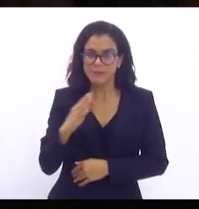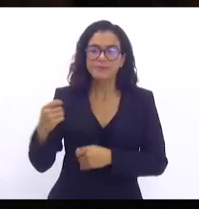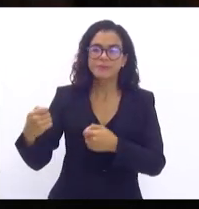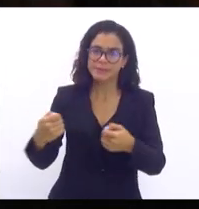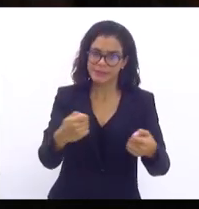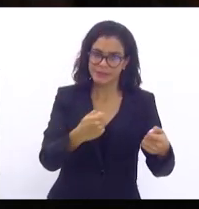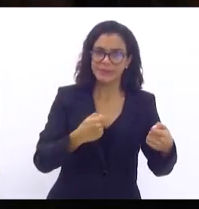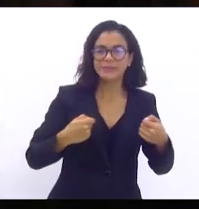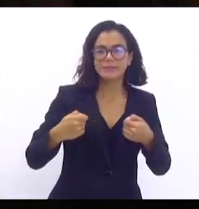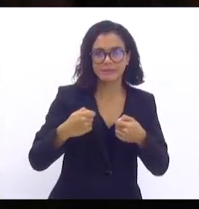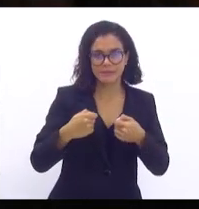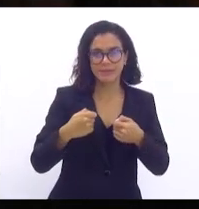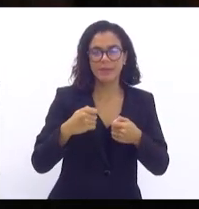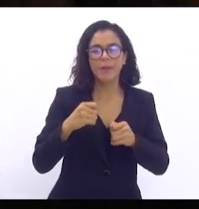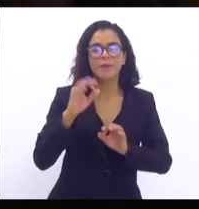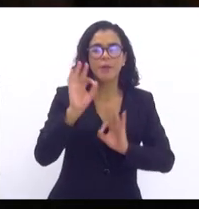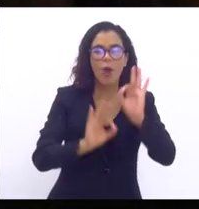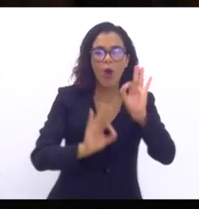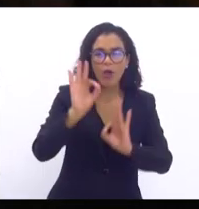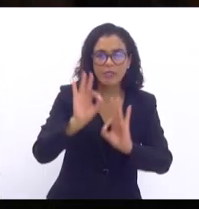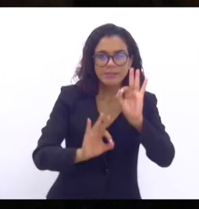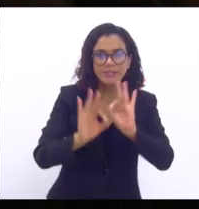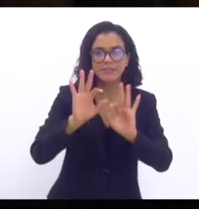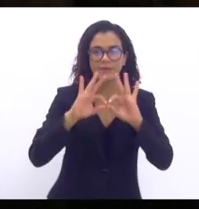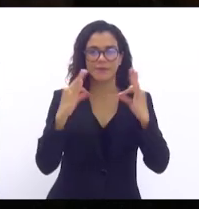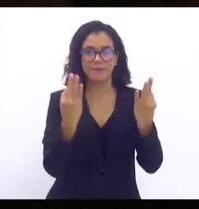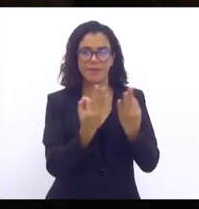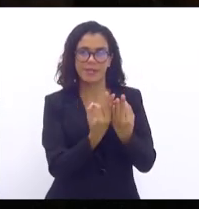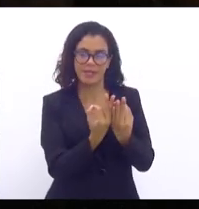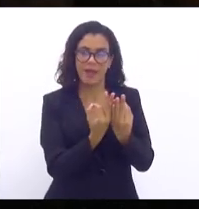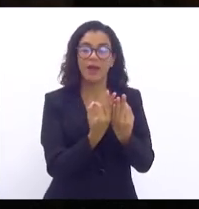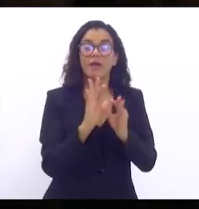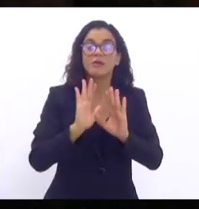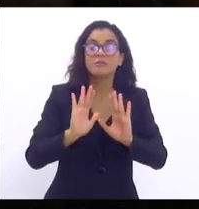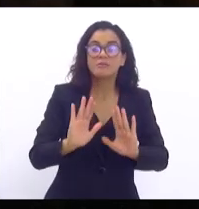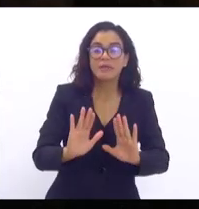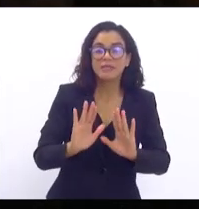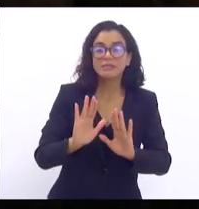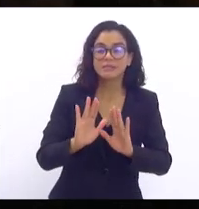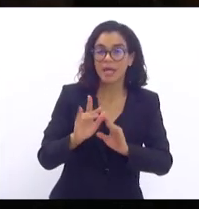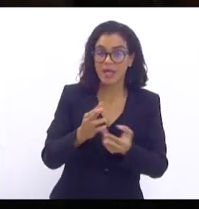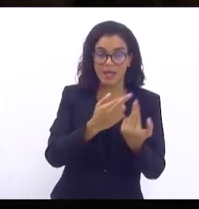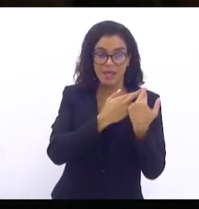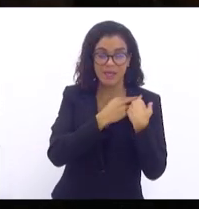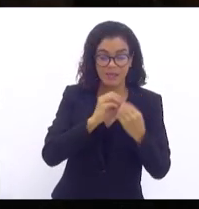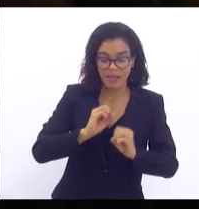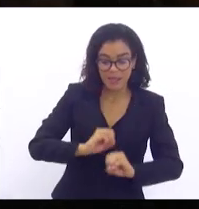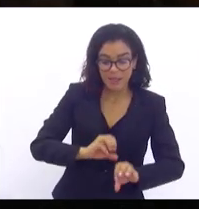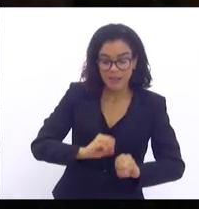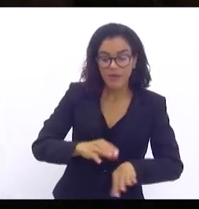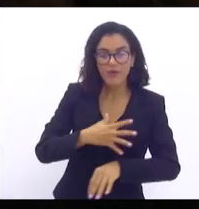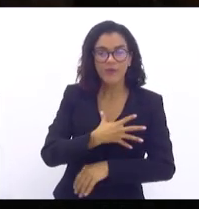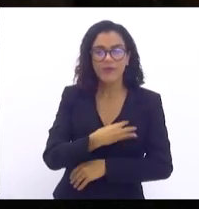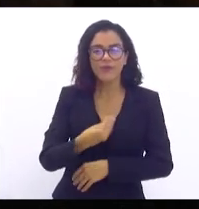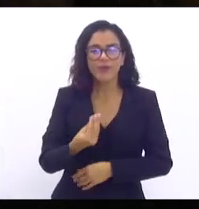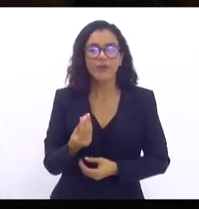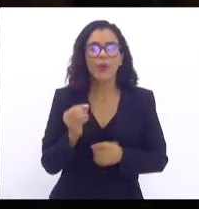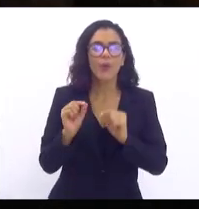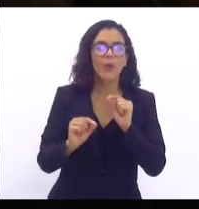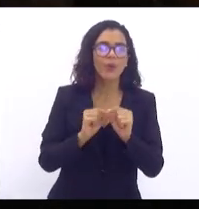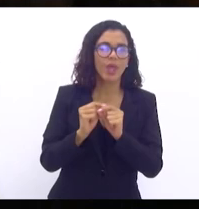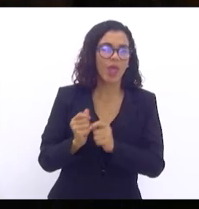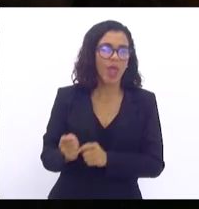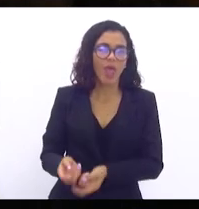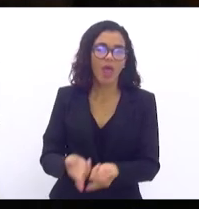de programas de planejamento de familiares, porque a responsabilidade da criação dos filhos é completamente relegada